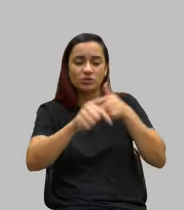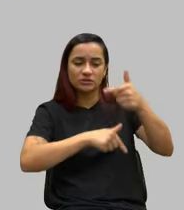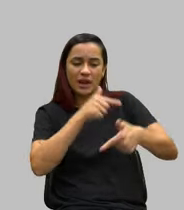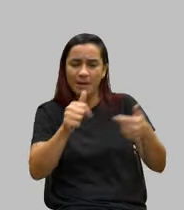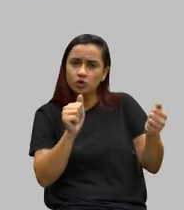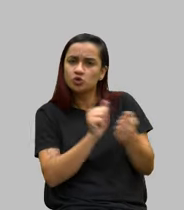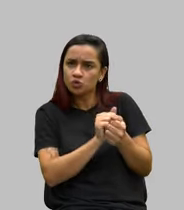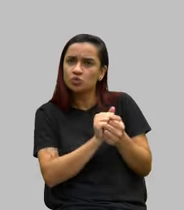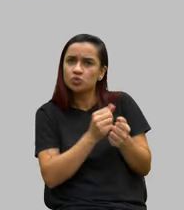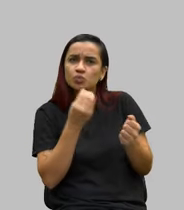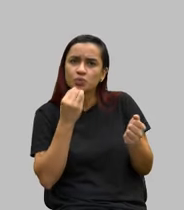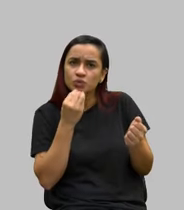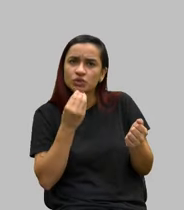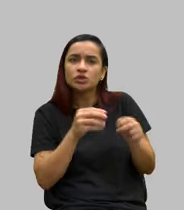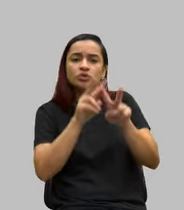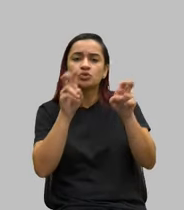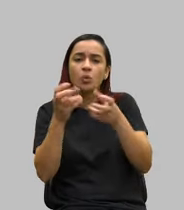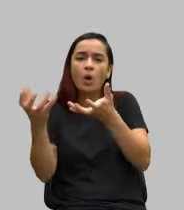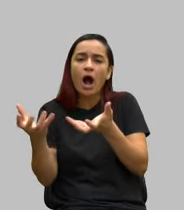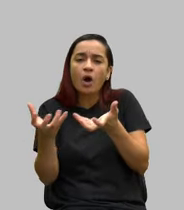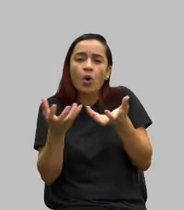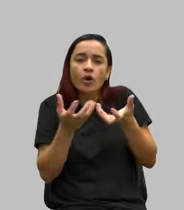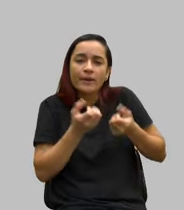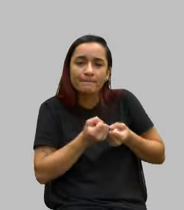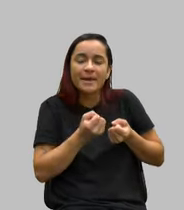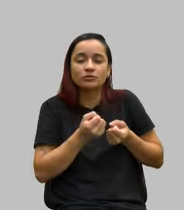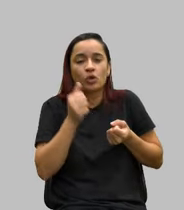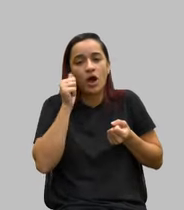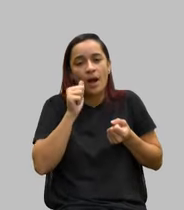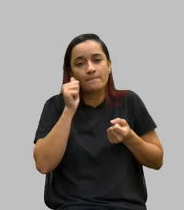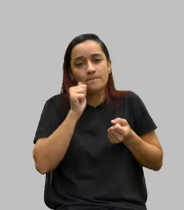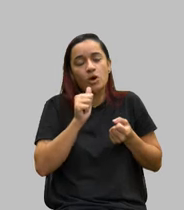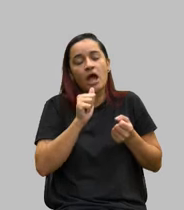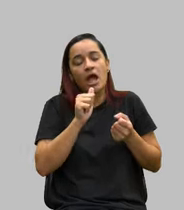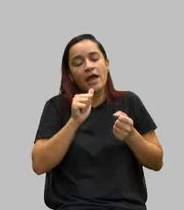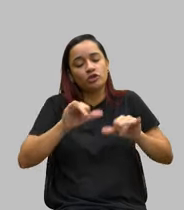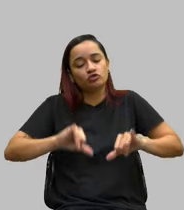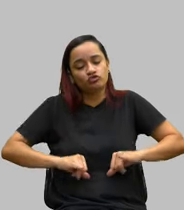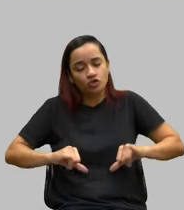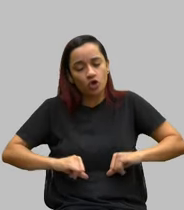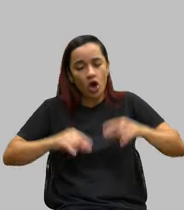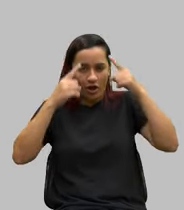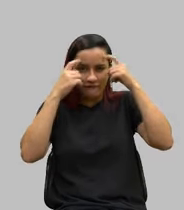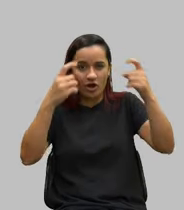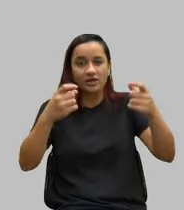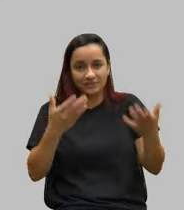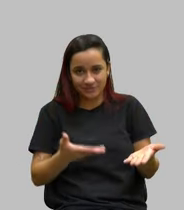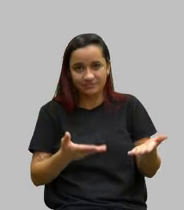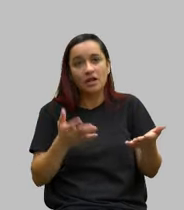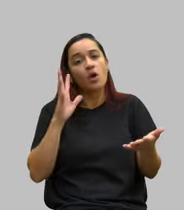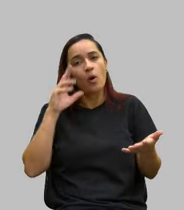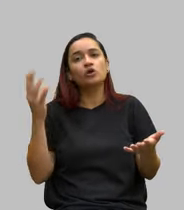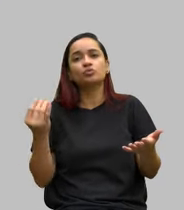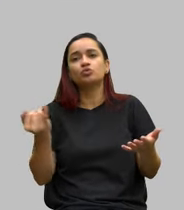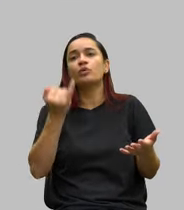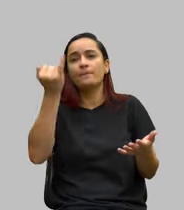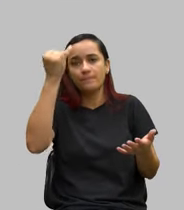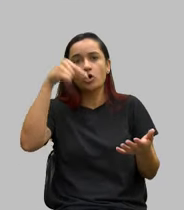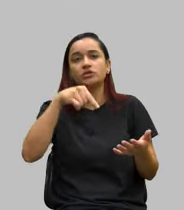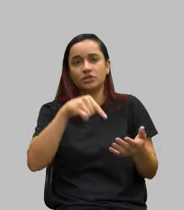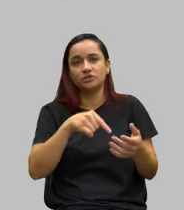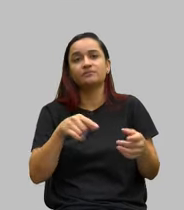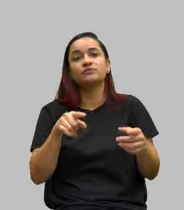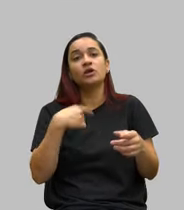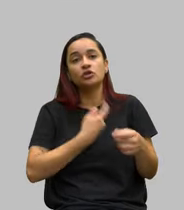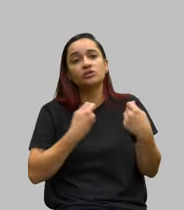mesmo né nesse acolhimento né às vítimas né de violência as mulheres que eu acho também que é muito importante nessa questão e nós precisamos